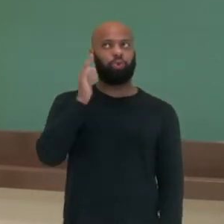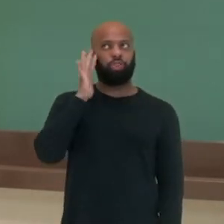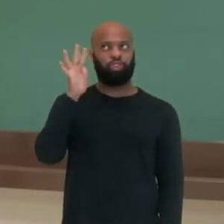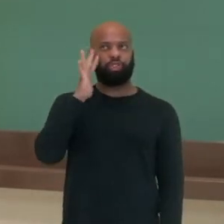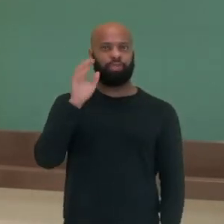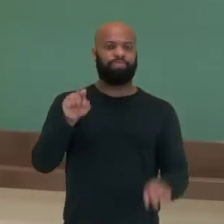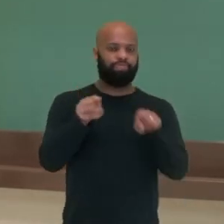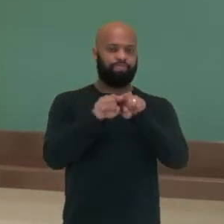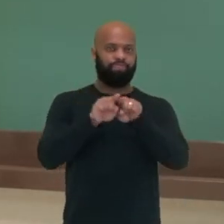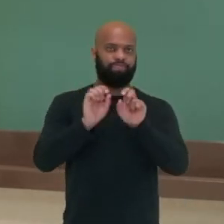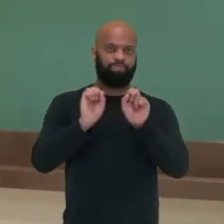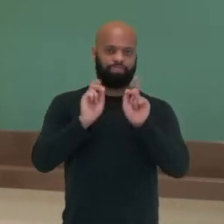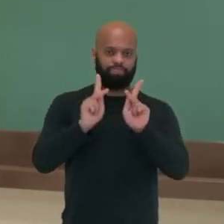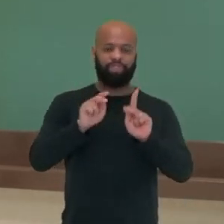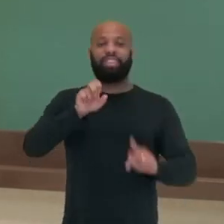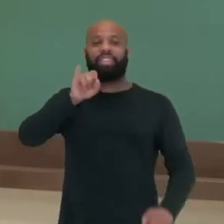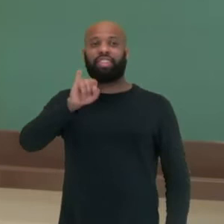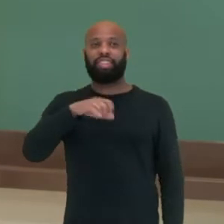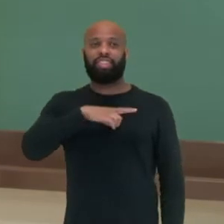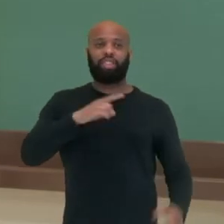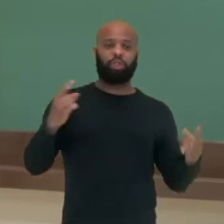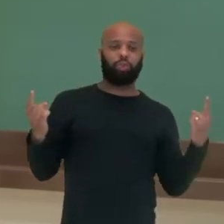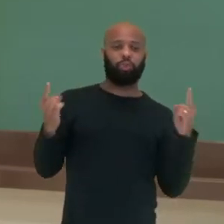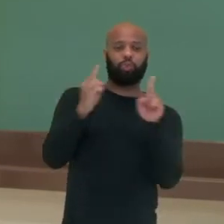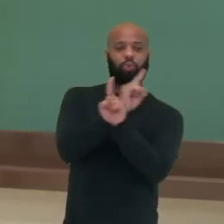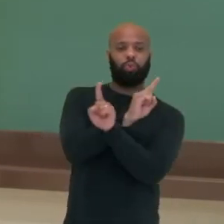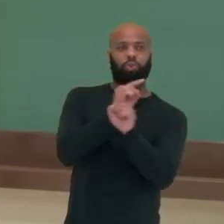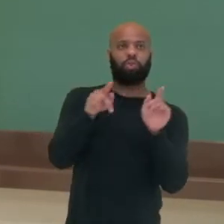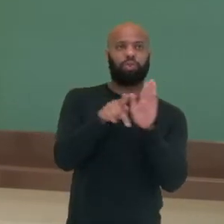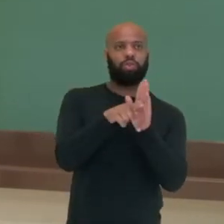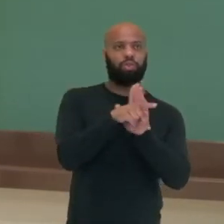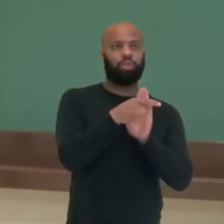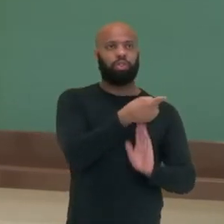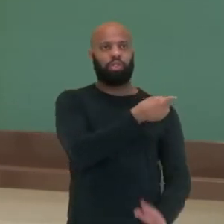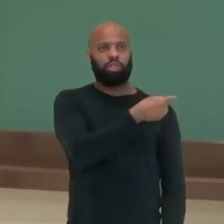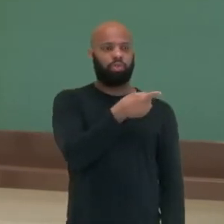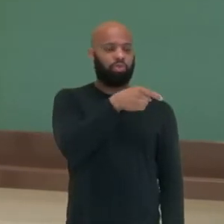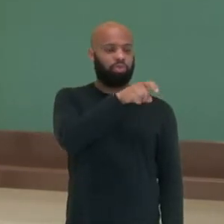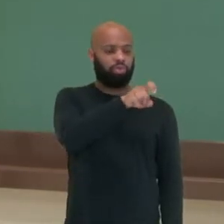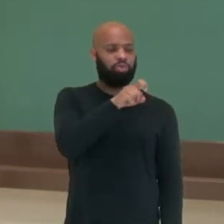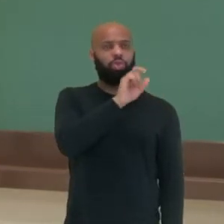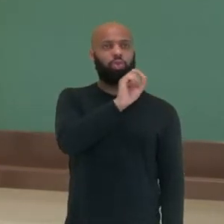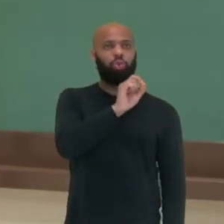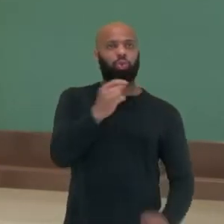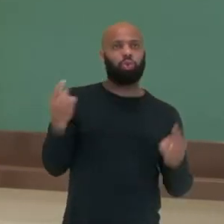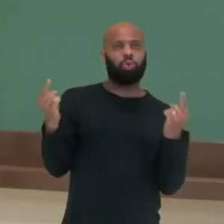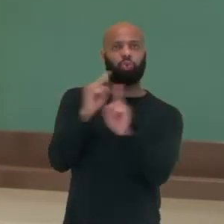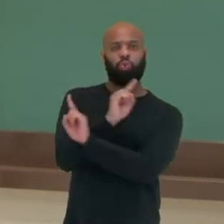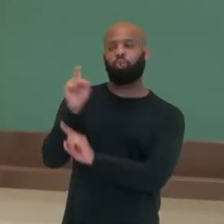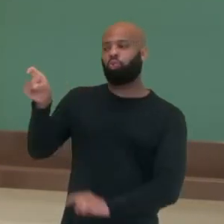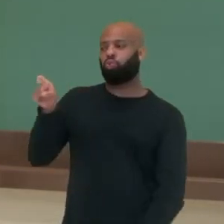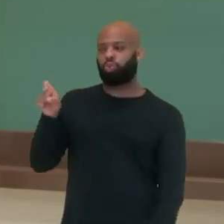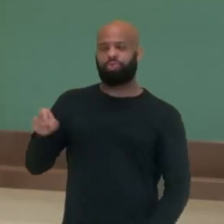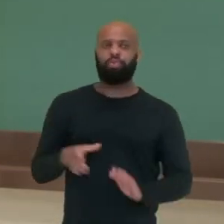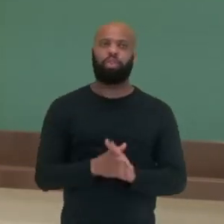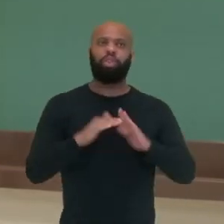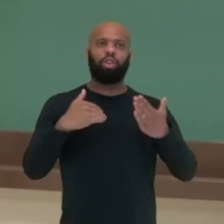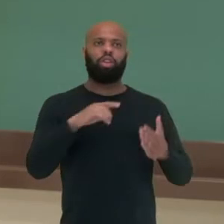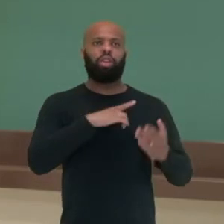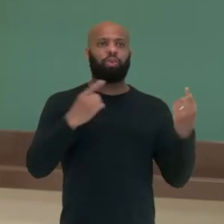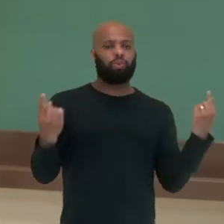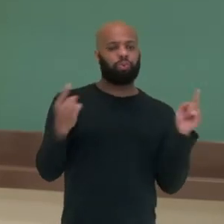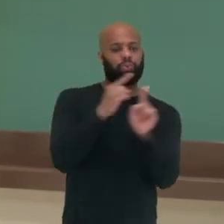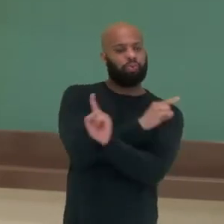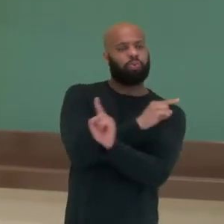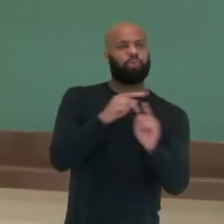imaginária, tá? Se eu tenho o oposto de menos x, o oposto dele vai ser o x. O oposto